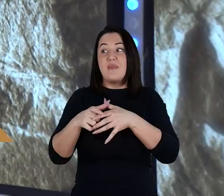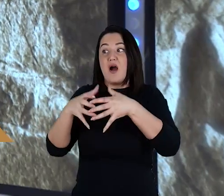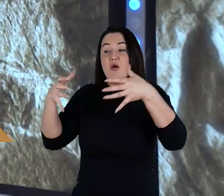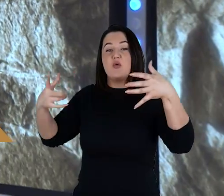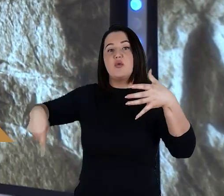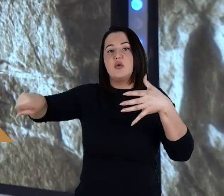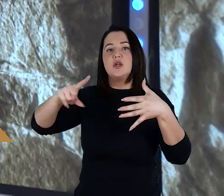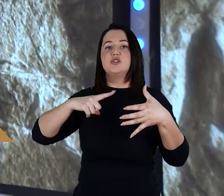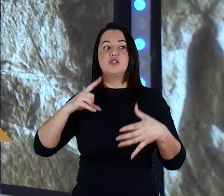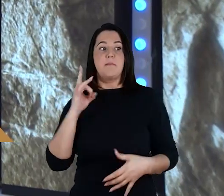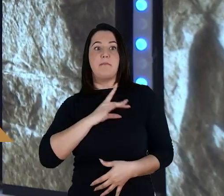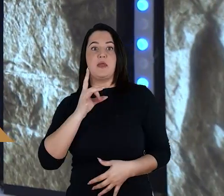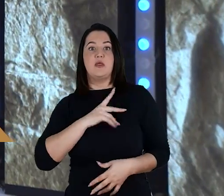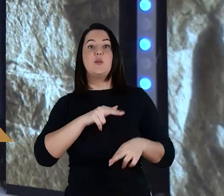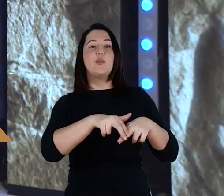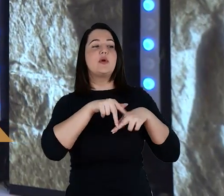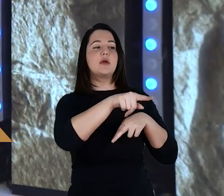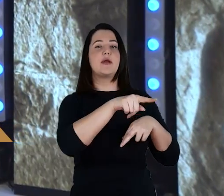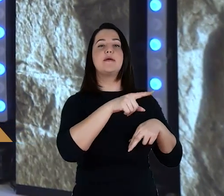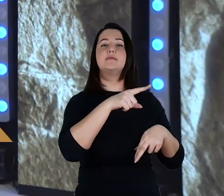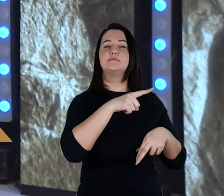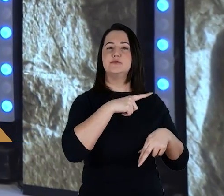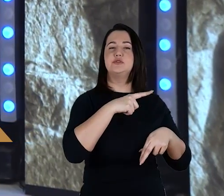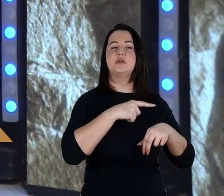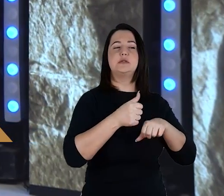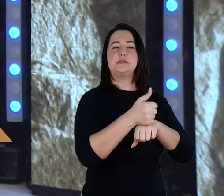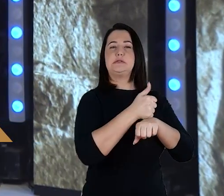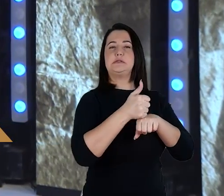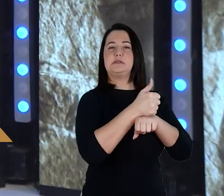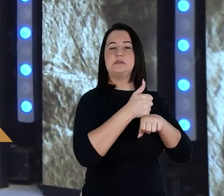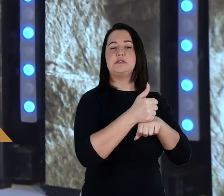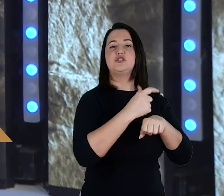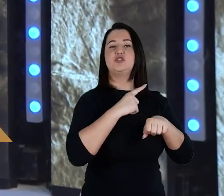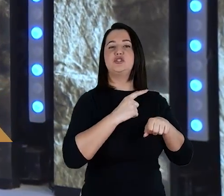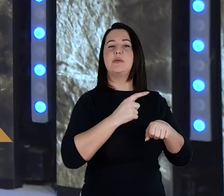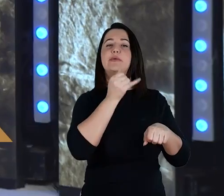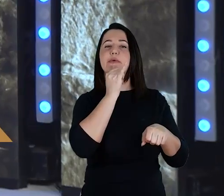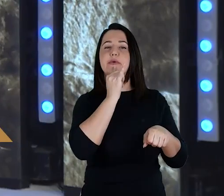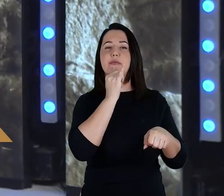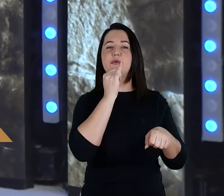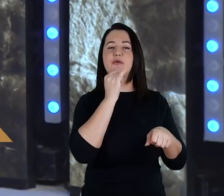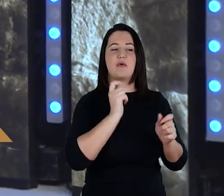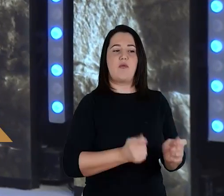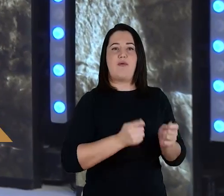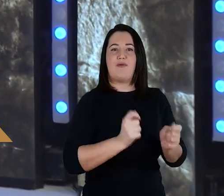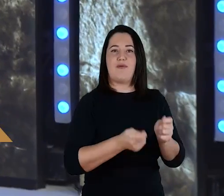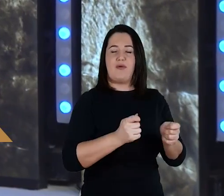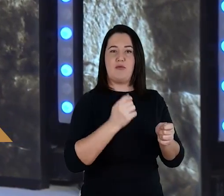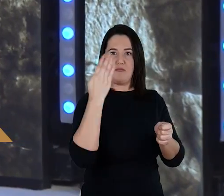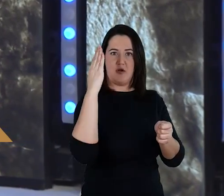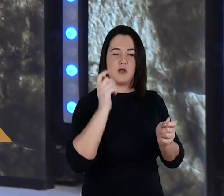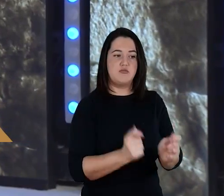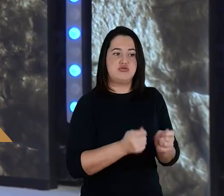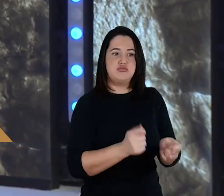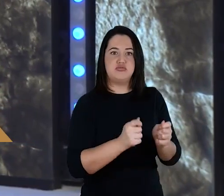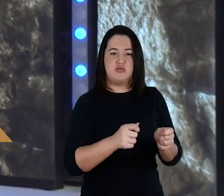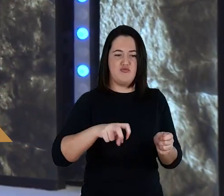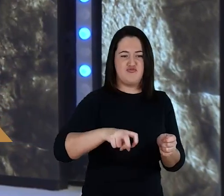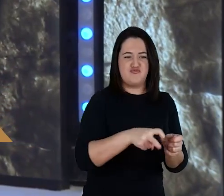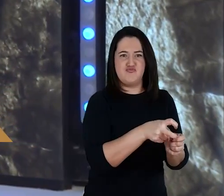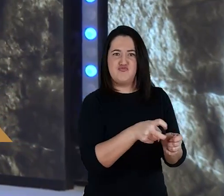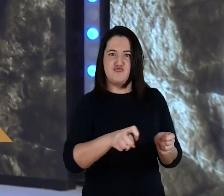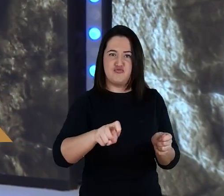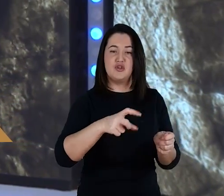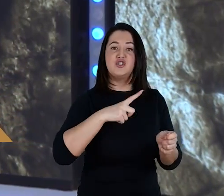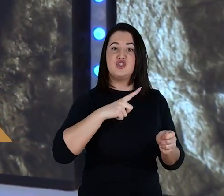mestres da estratégia militar e possuíam um grande número de bigas, aliás, bigas que eram capazes de manobrar com habilidade